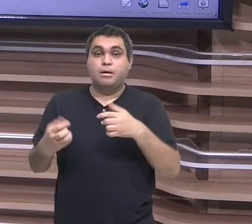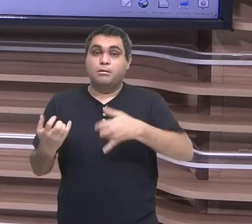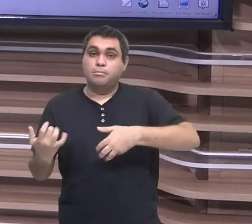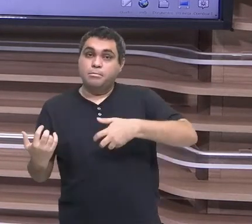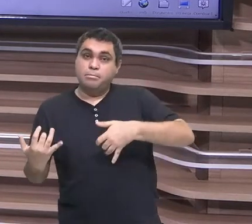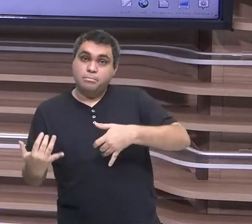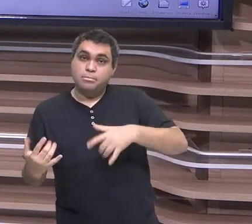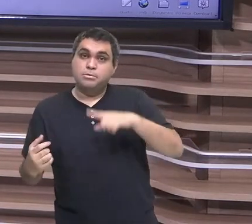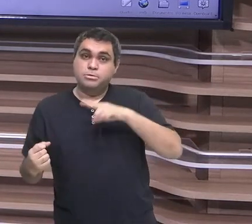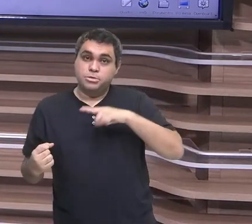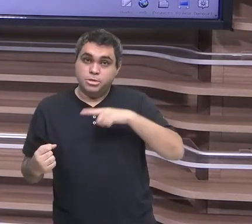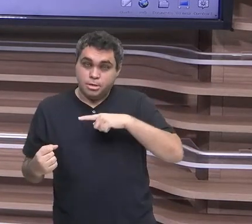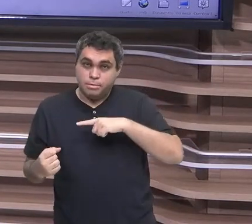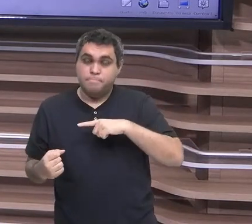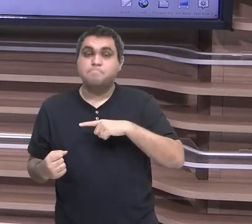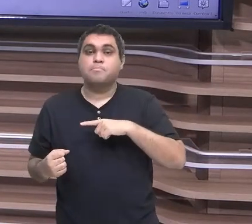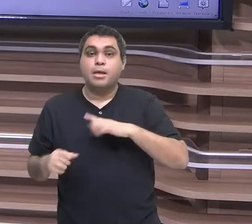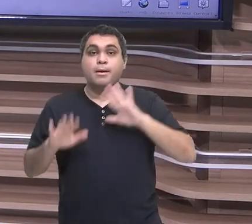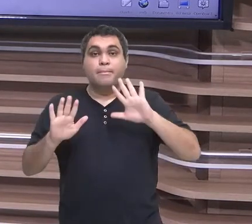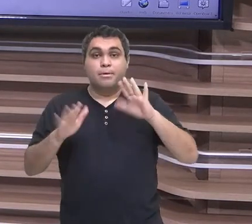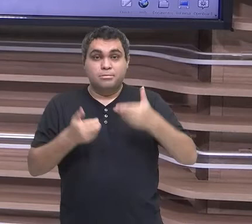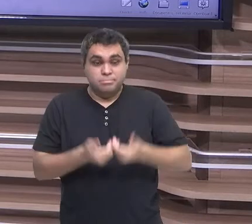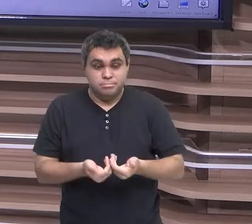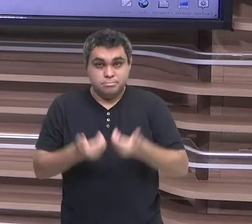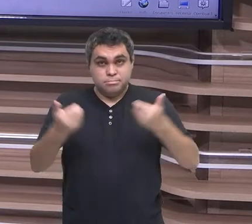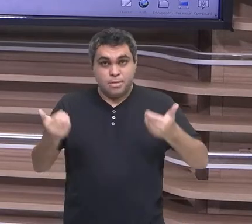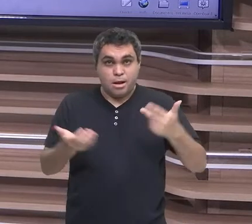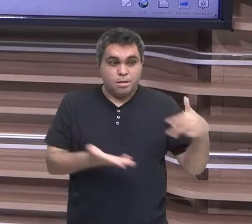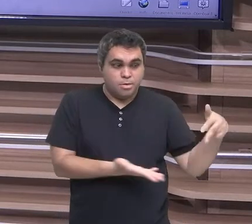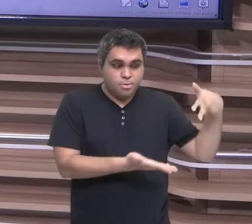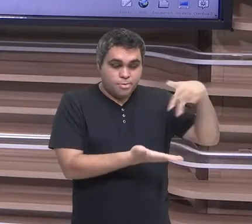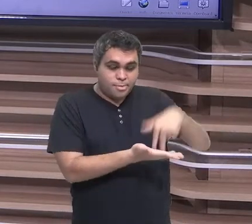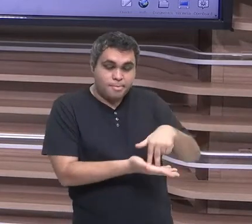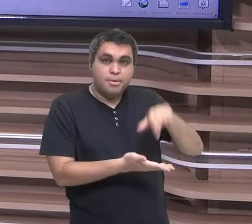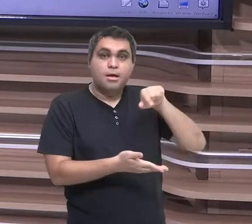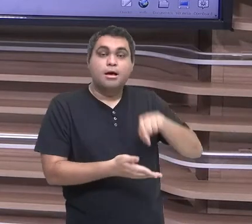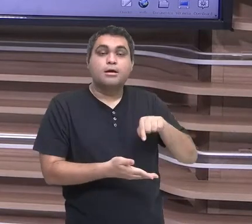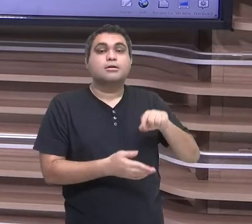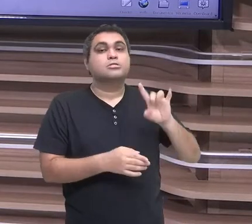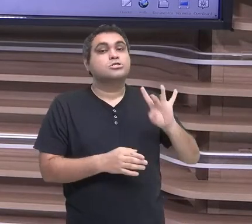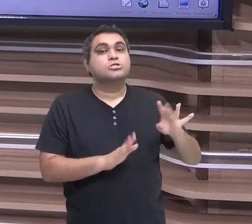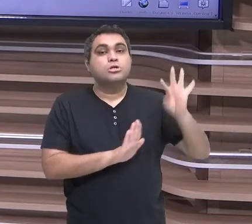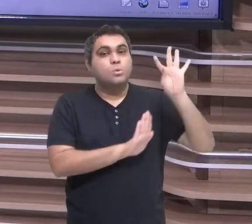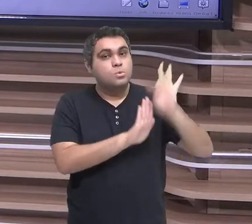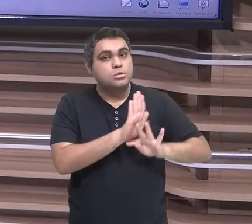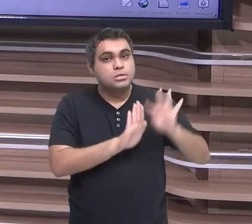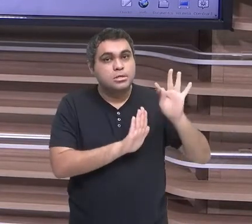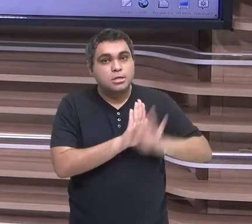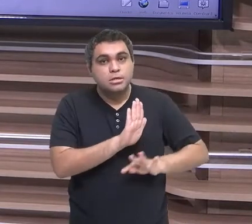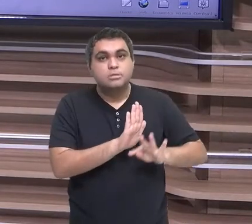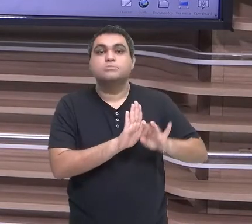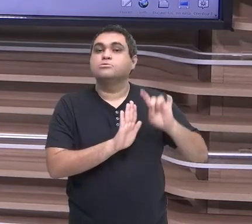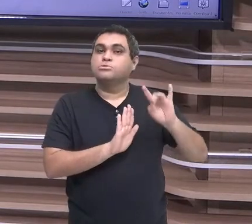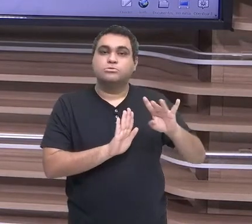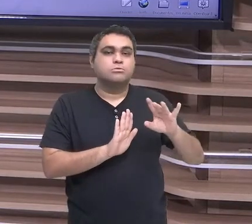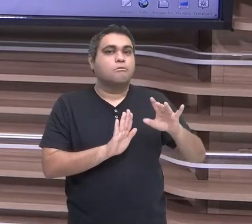apresentado com acompanhamento musical. Já há essa separação no humanismo ali, na poesia palaciana, que ele vem ali já do